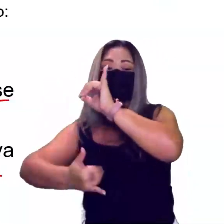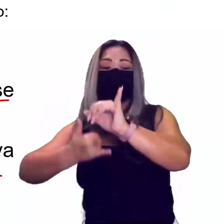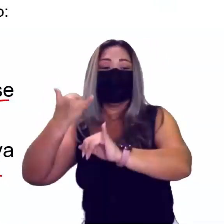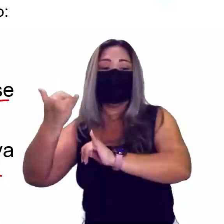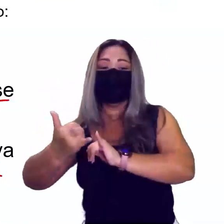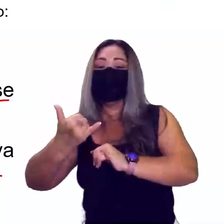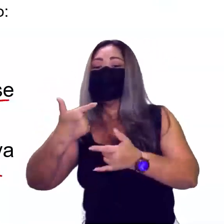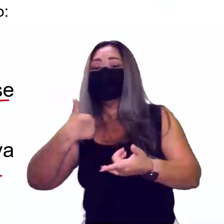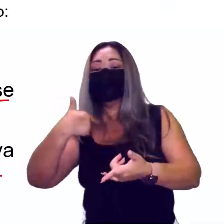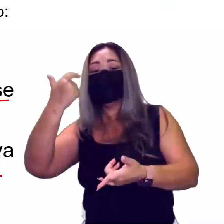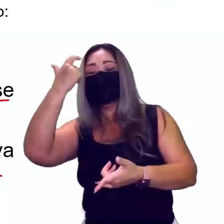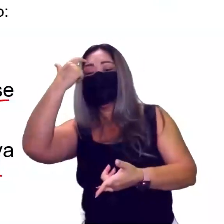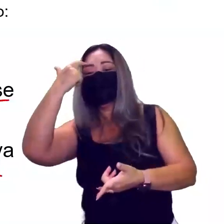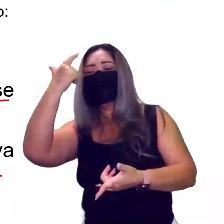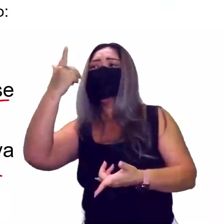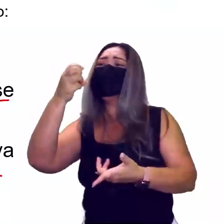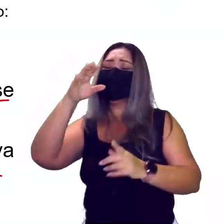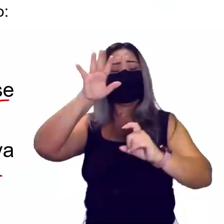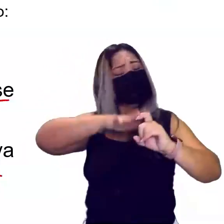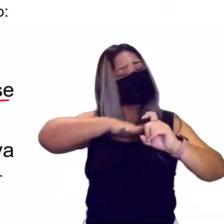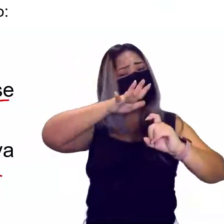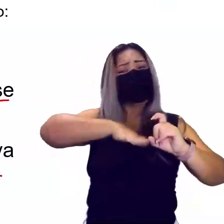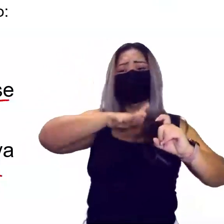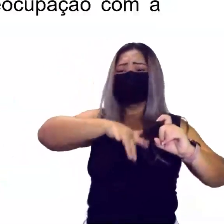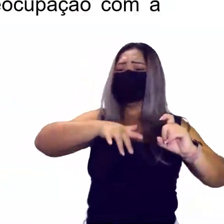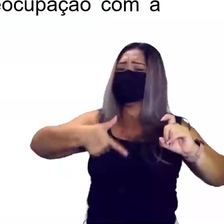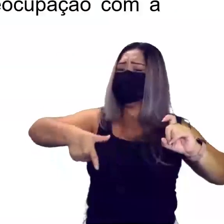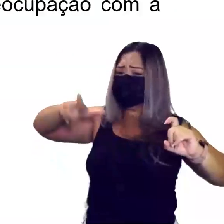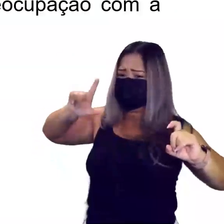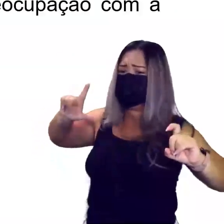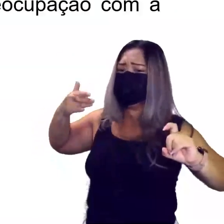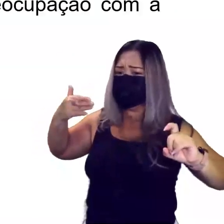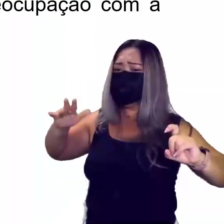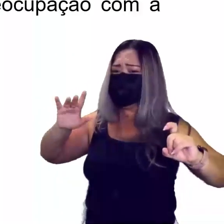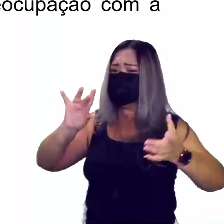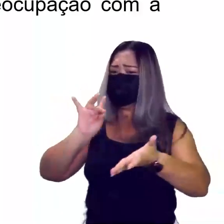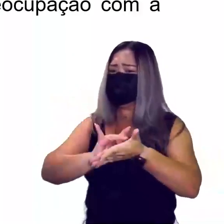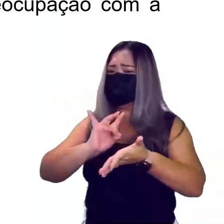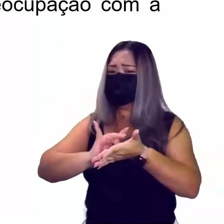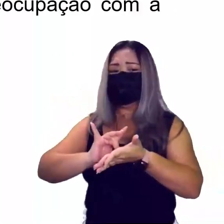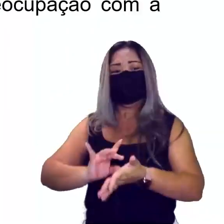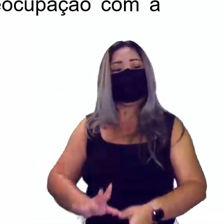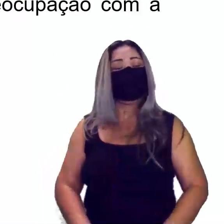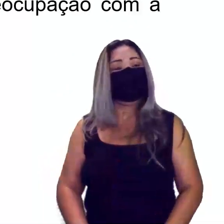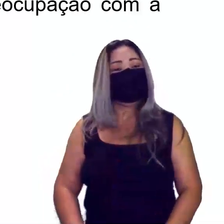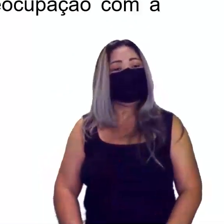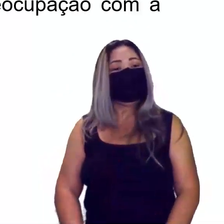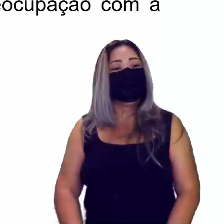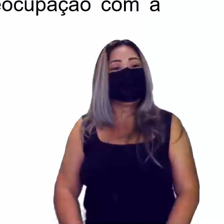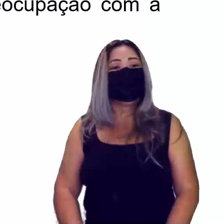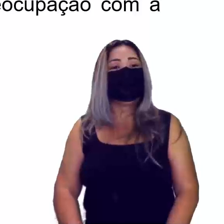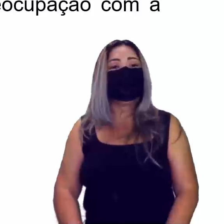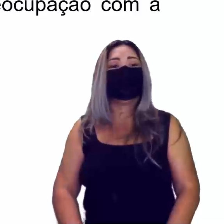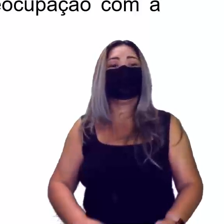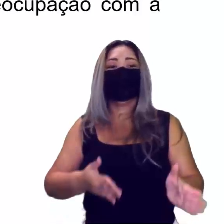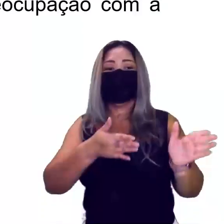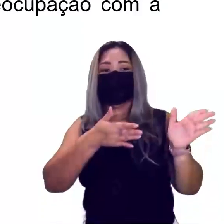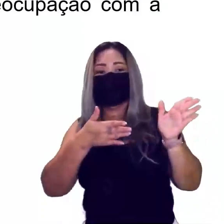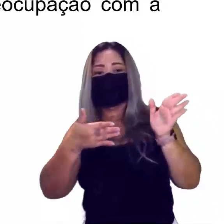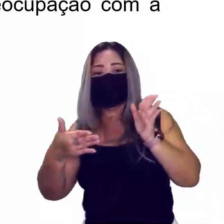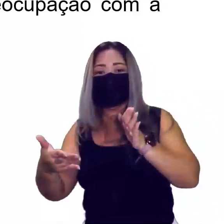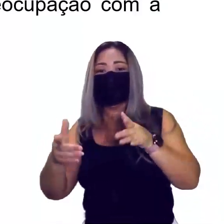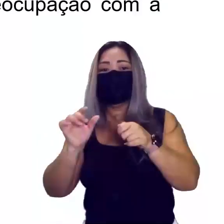reflete ainda a mentalidade mítica dos mitos, ó. Isso é verdade. Né? Do período